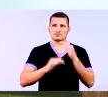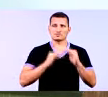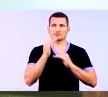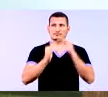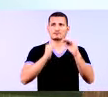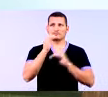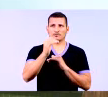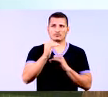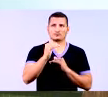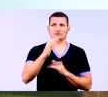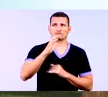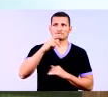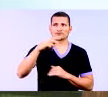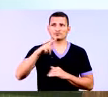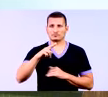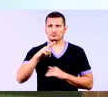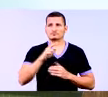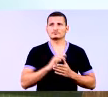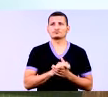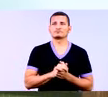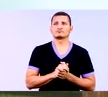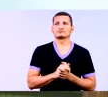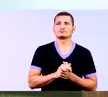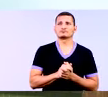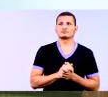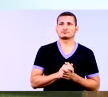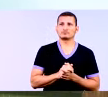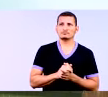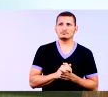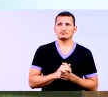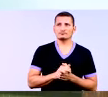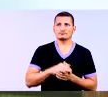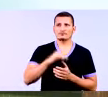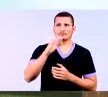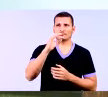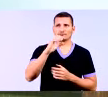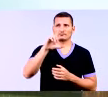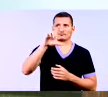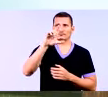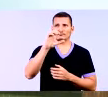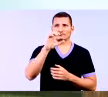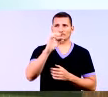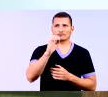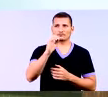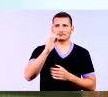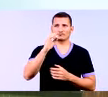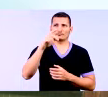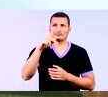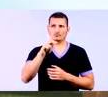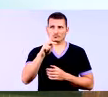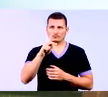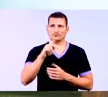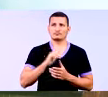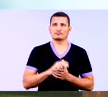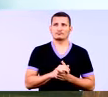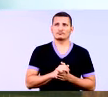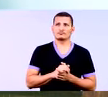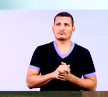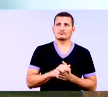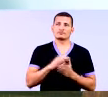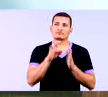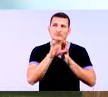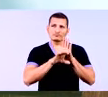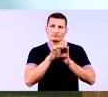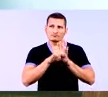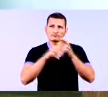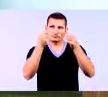o que o leigo consegue entender, tá? Que é o chamado clock. A gente vai só conceituar o que é